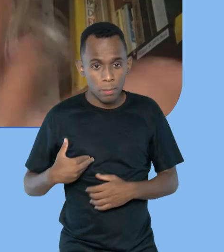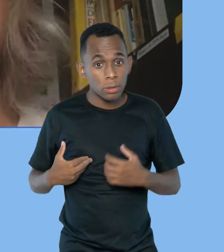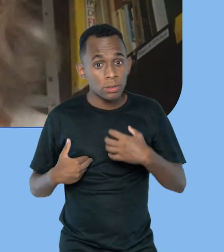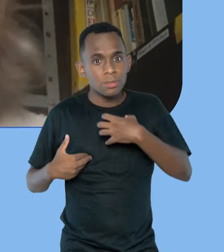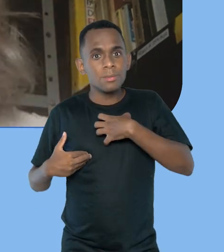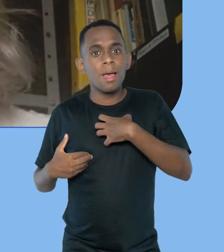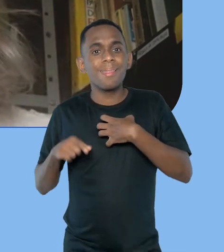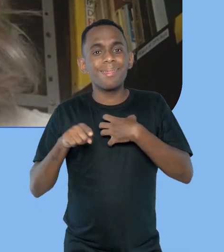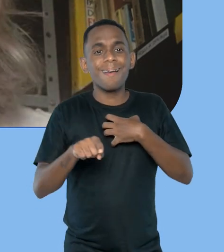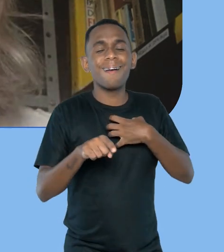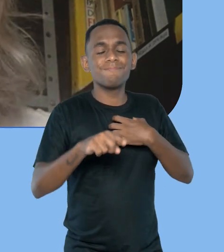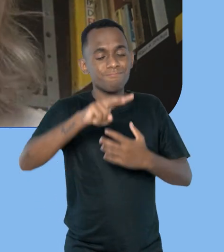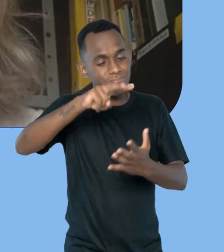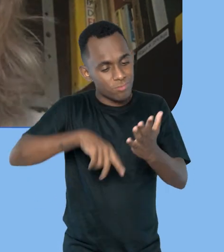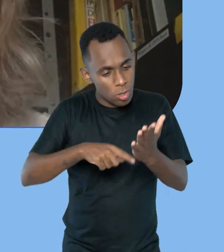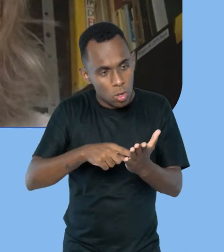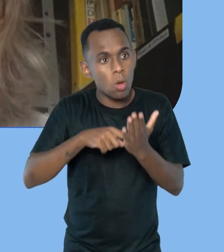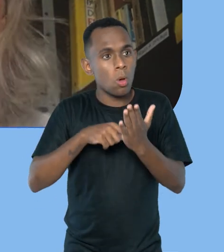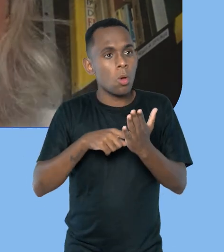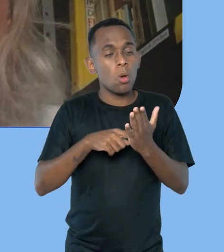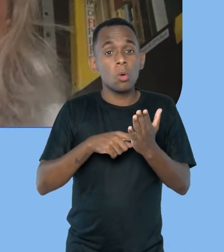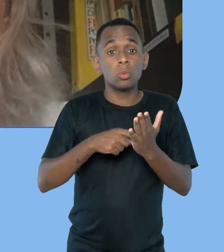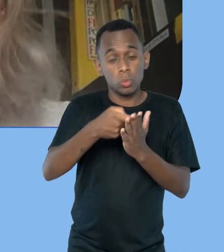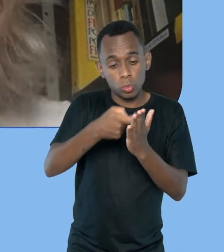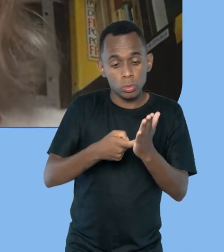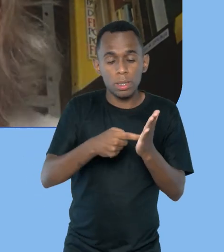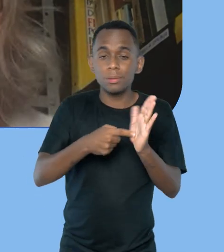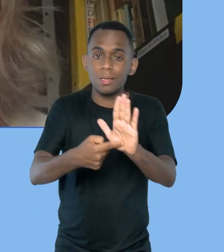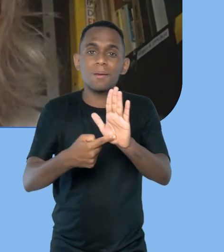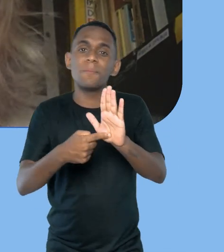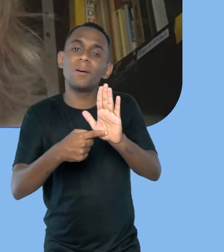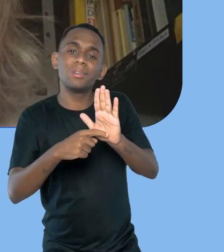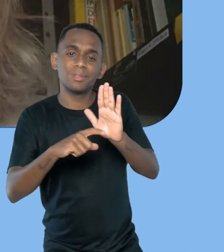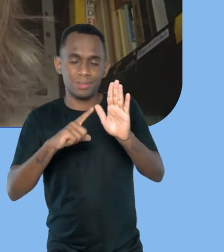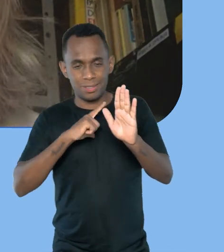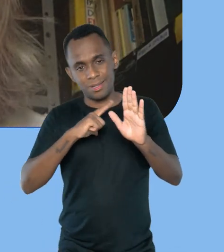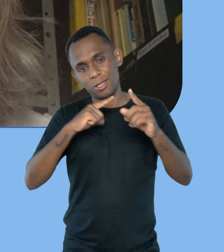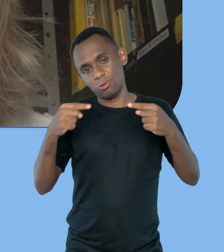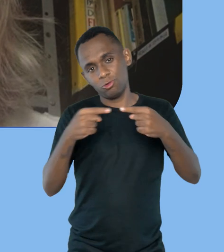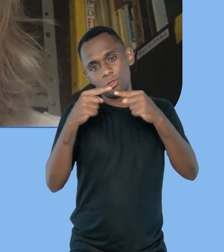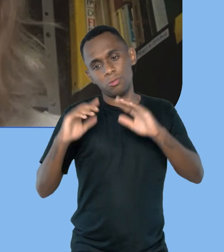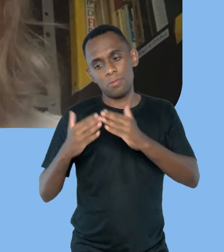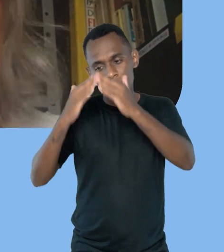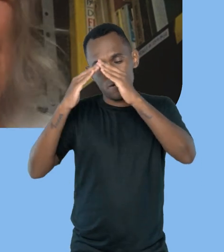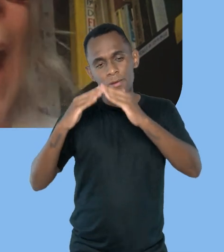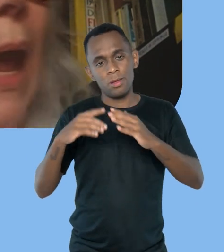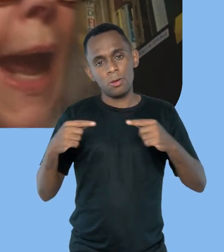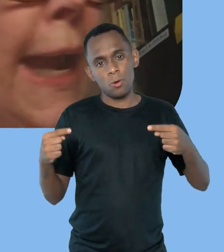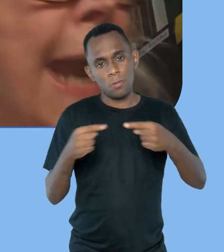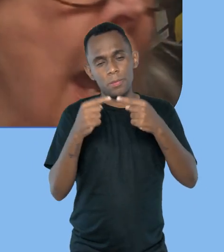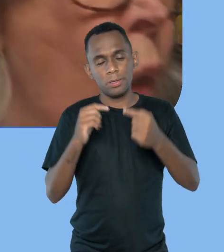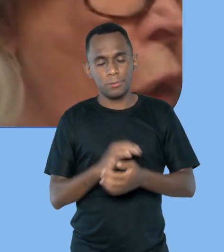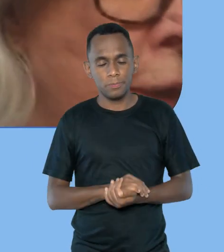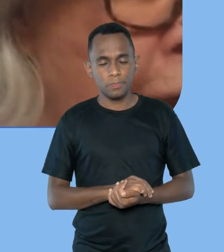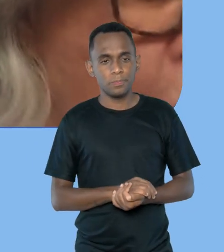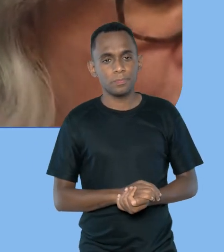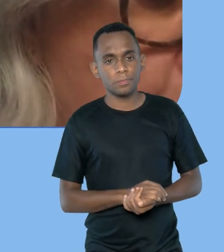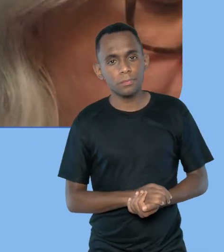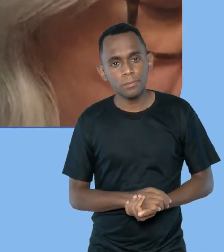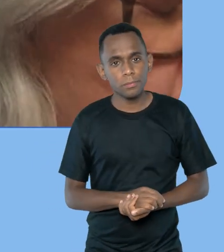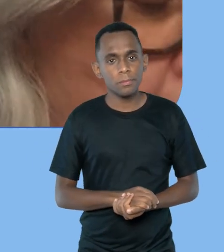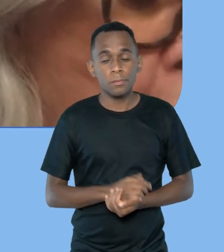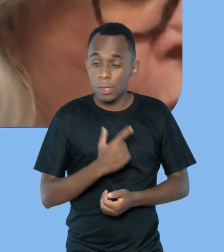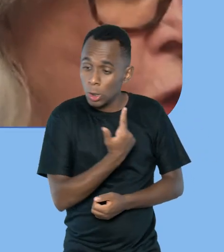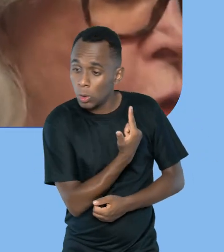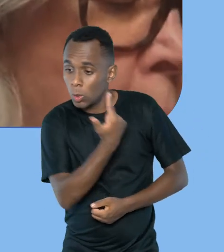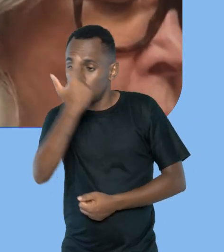se sentem representados numa obra que traz esse tipo de texto. Uhum. Aí, a outra